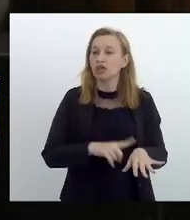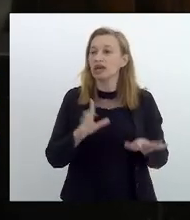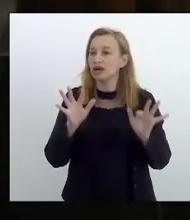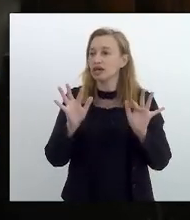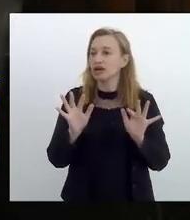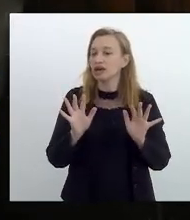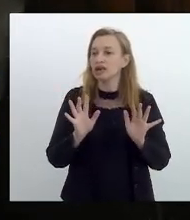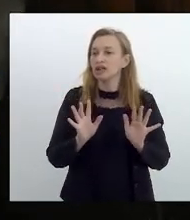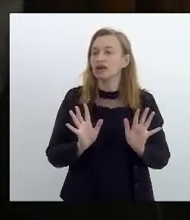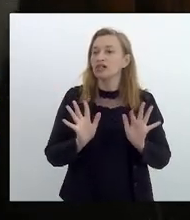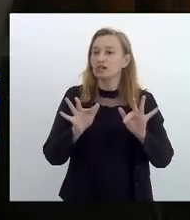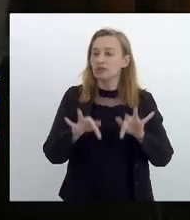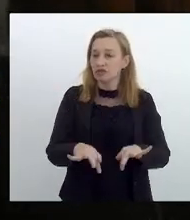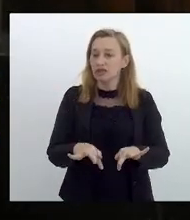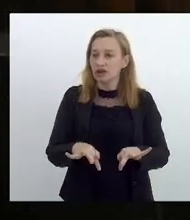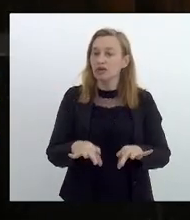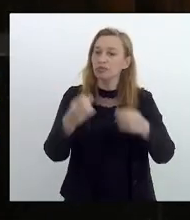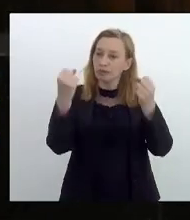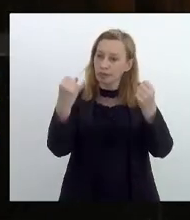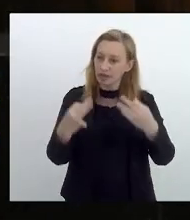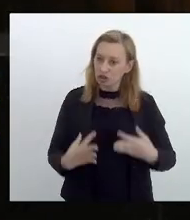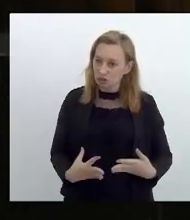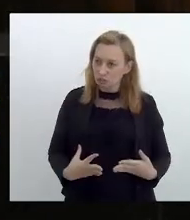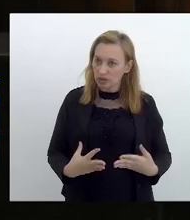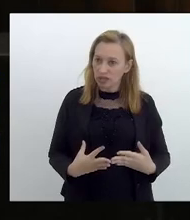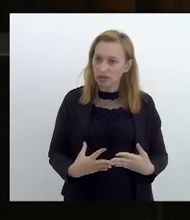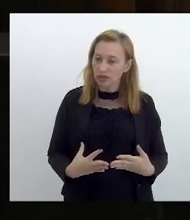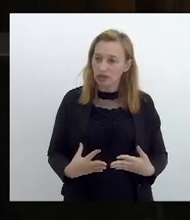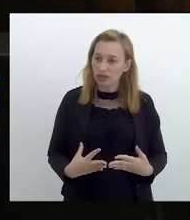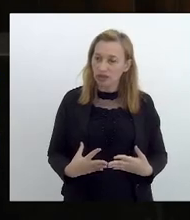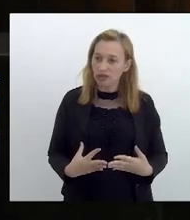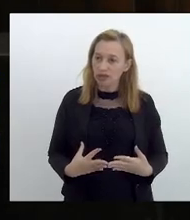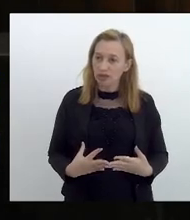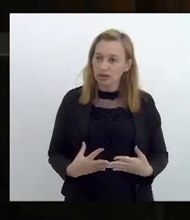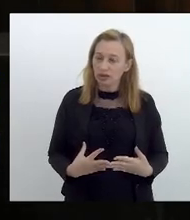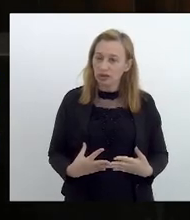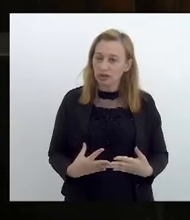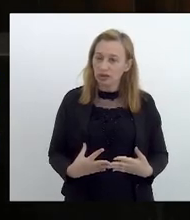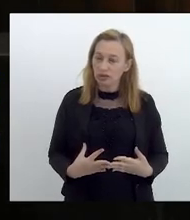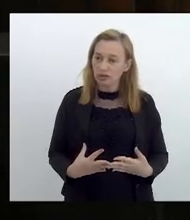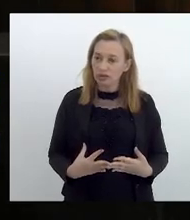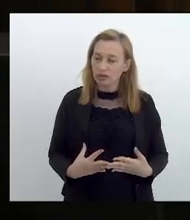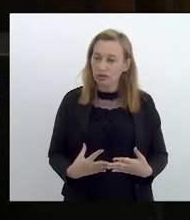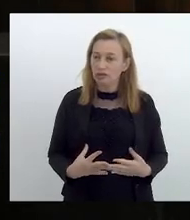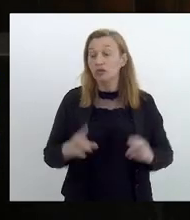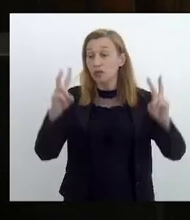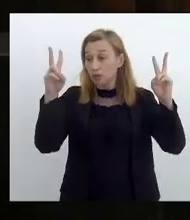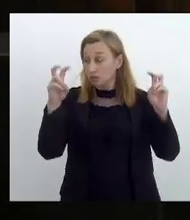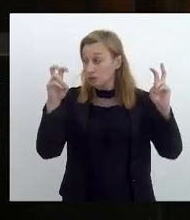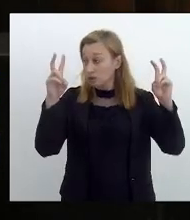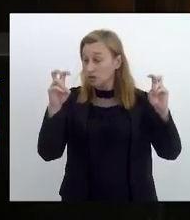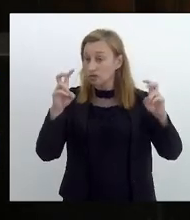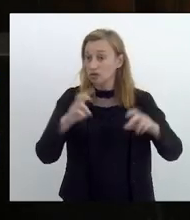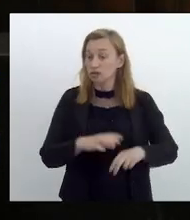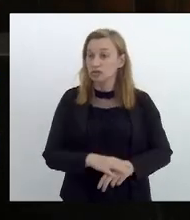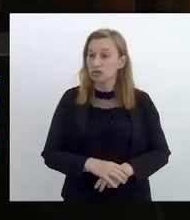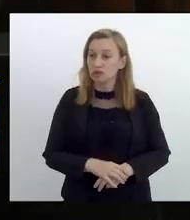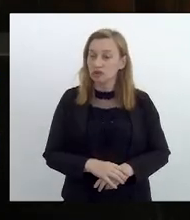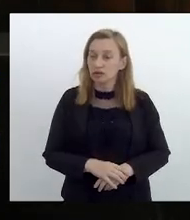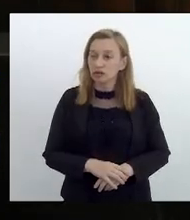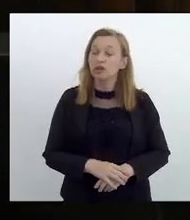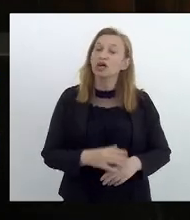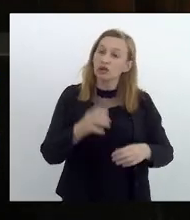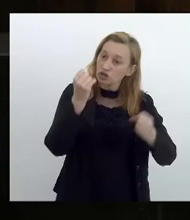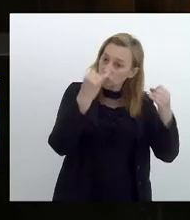final para explicar é a a questão desculpa eu